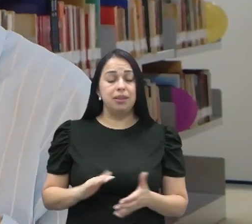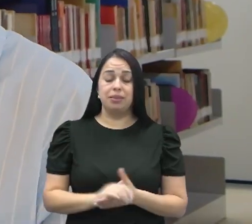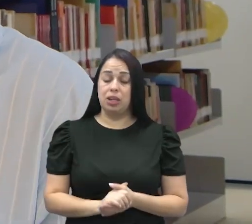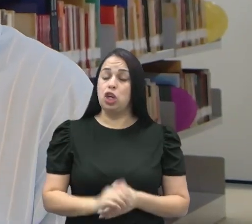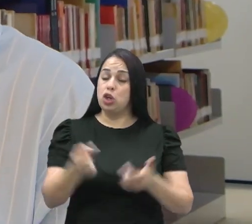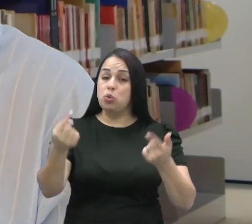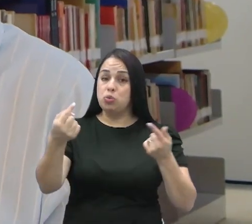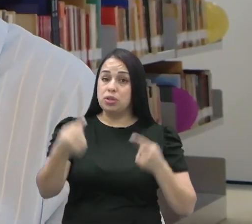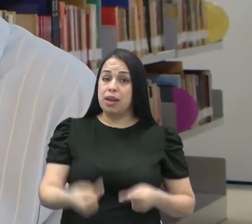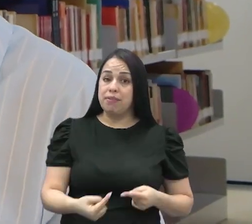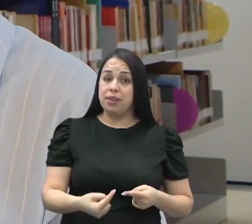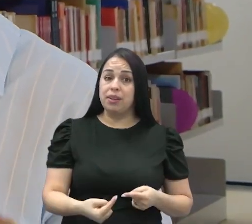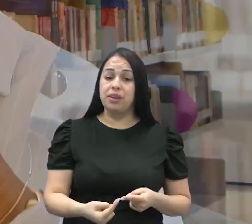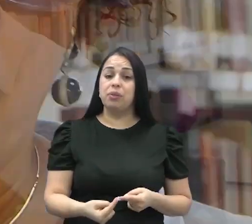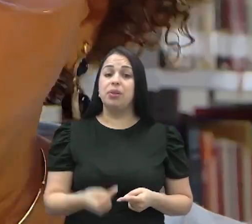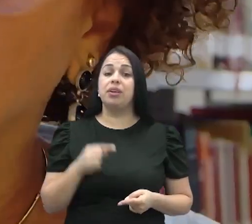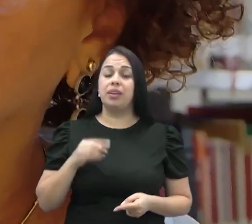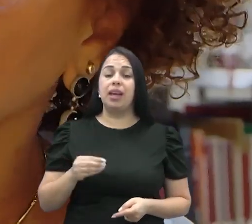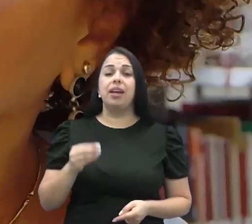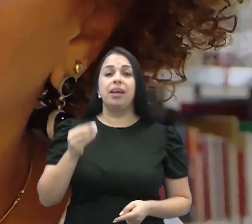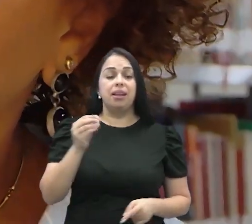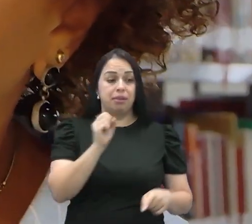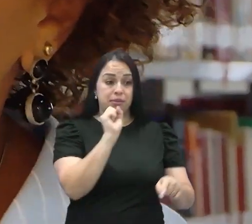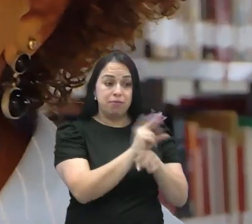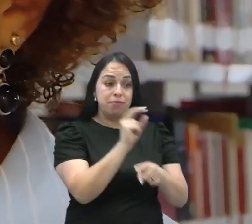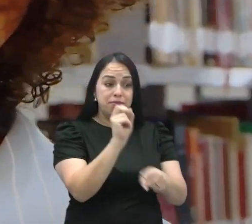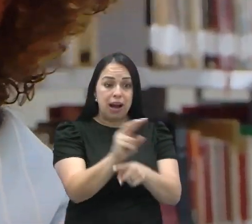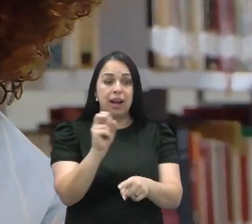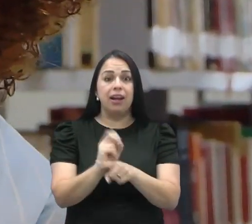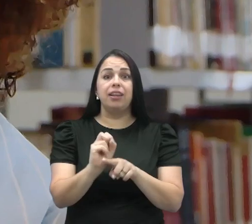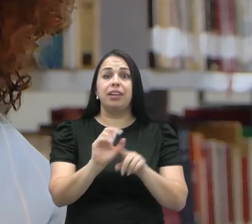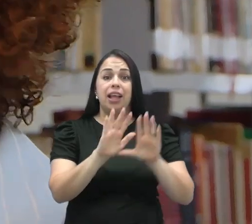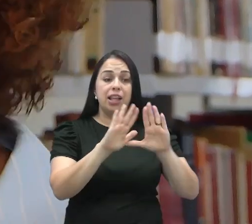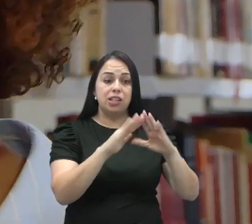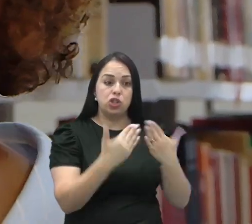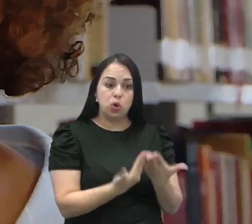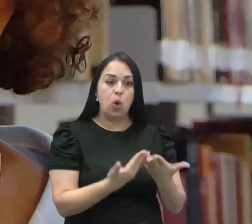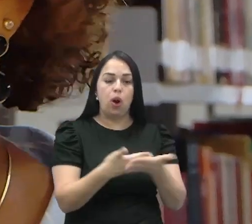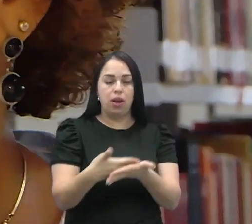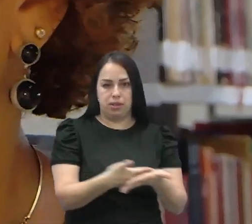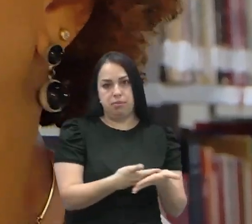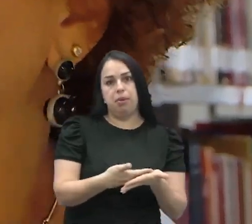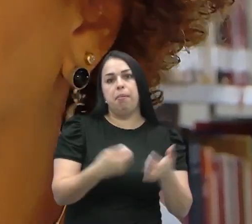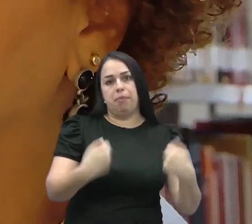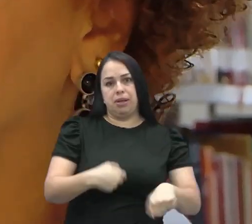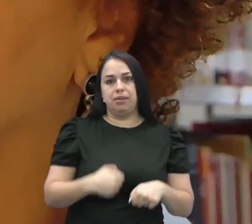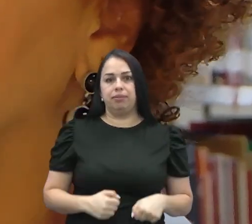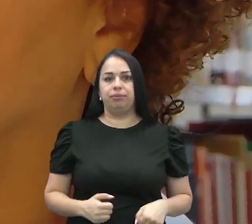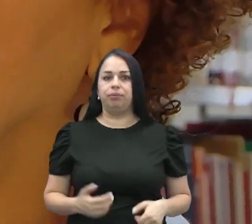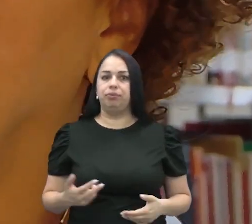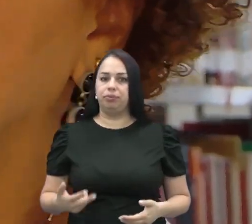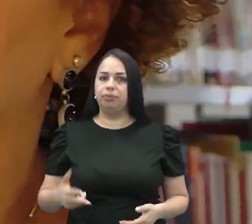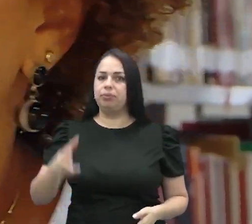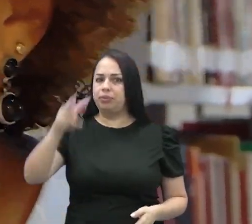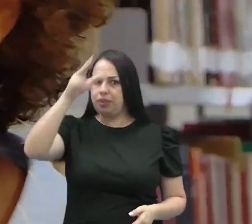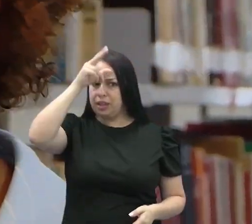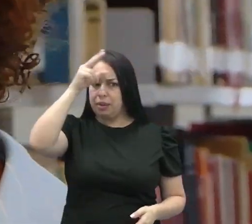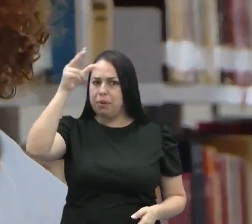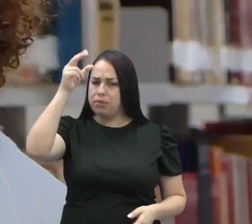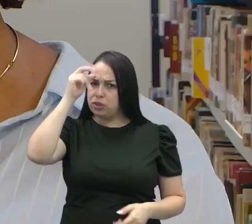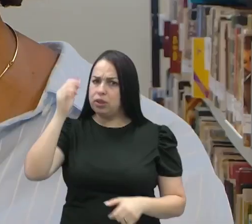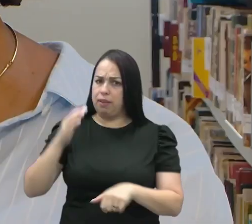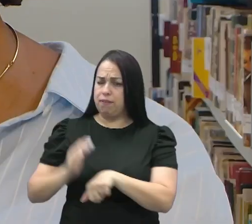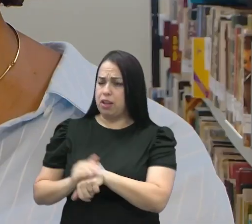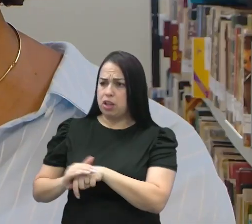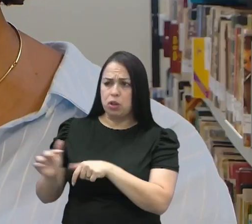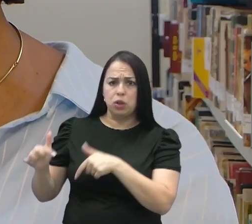com essa mestra em educação. Um dos desafios é superar a oferta de vagas em creche.